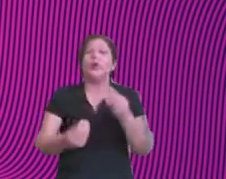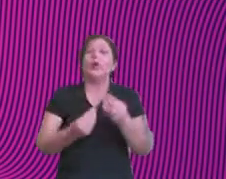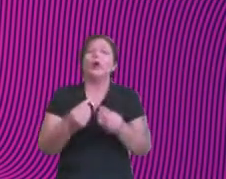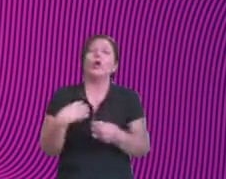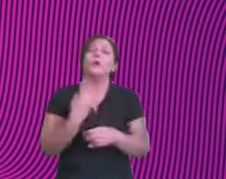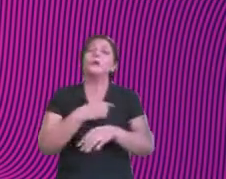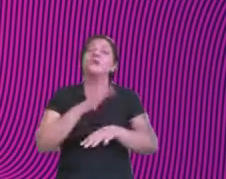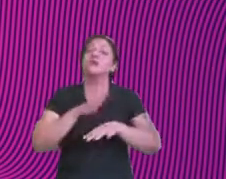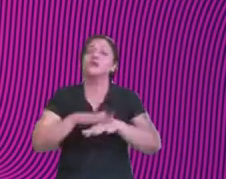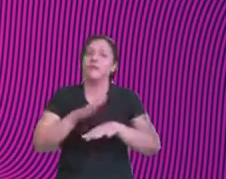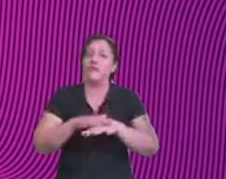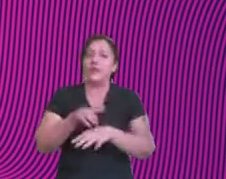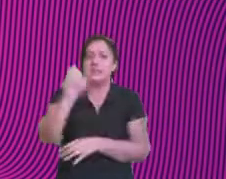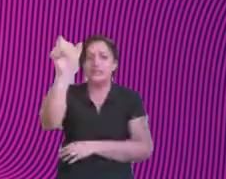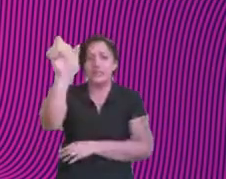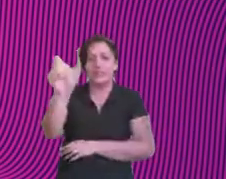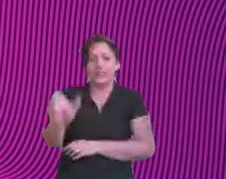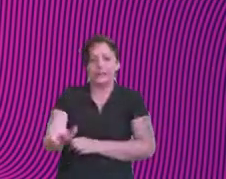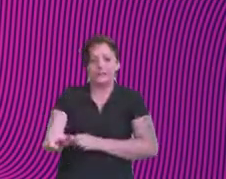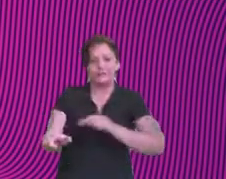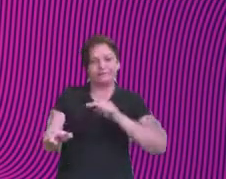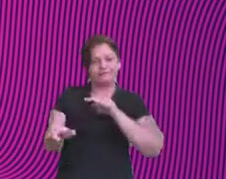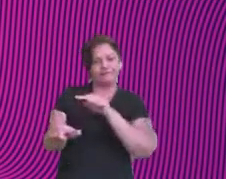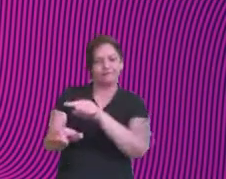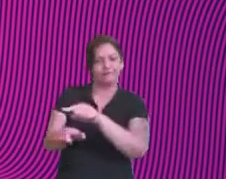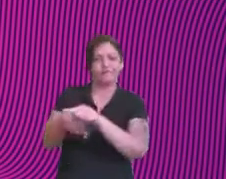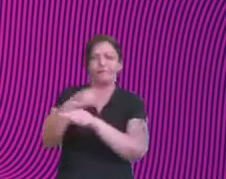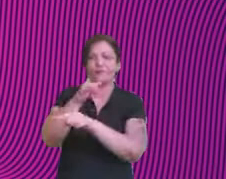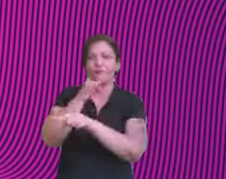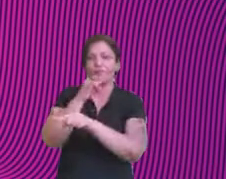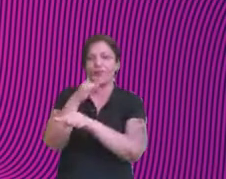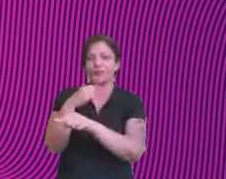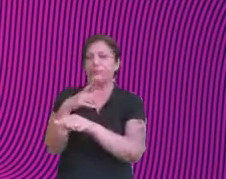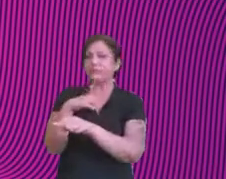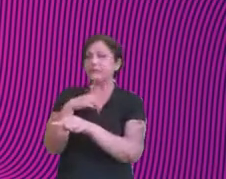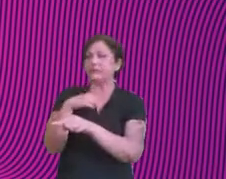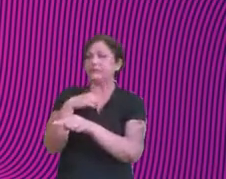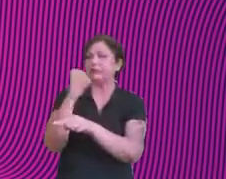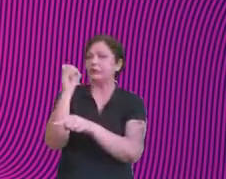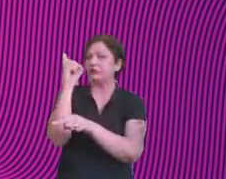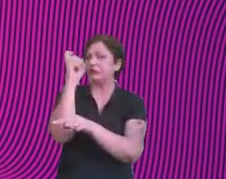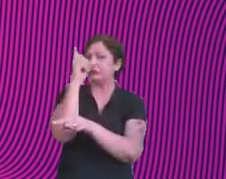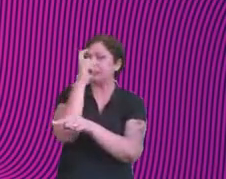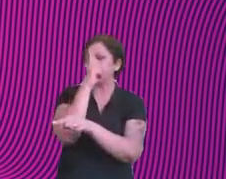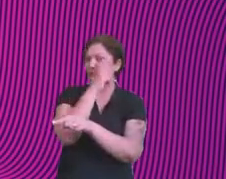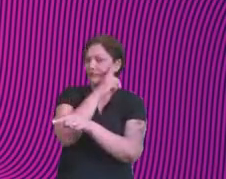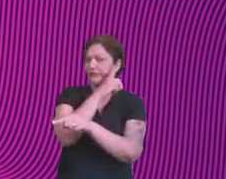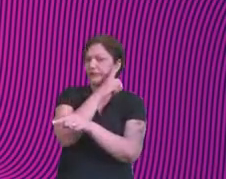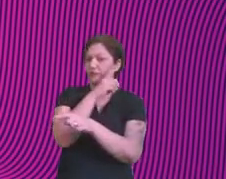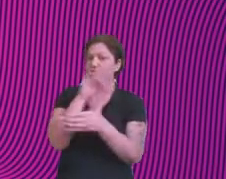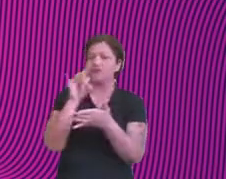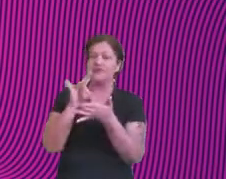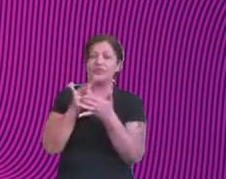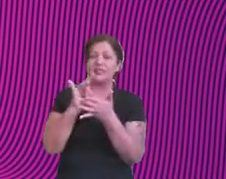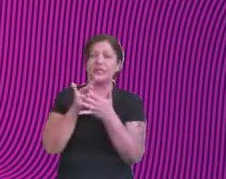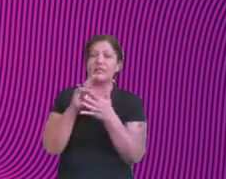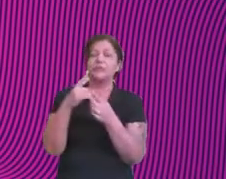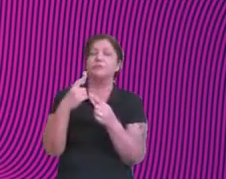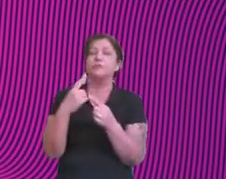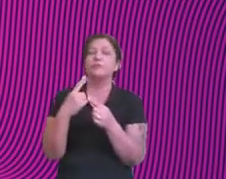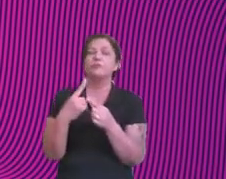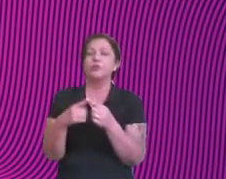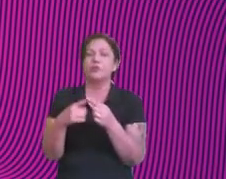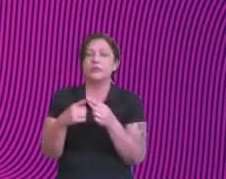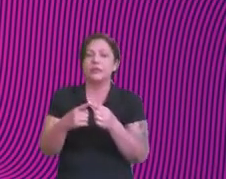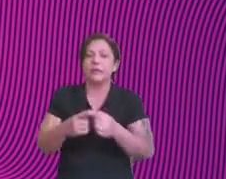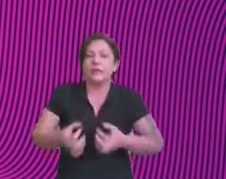como exemplo, a gente tem uma paciente com um tumor com alto risco para disseminação peritoneal, que surge com uma lesão ovariana com